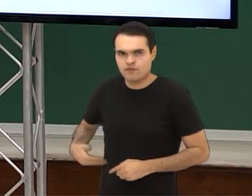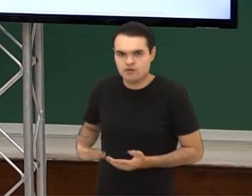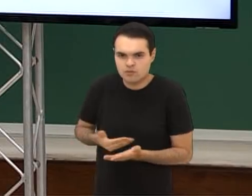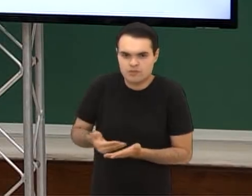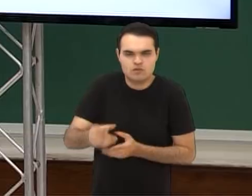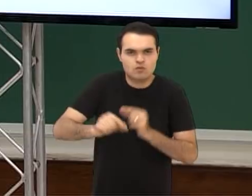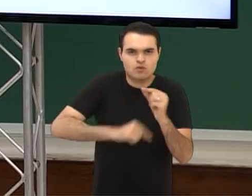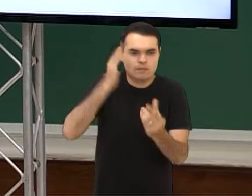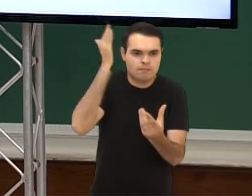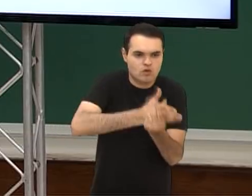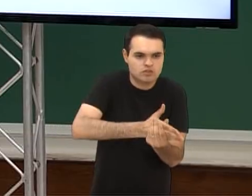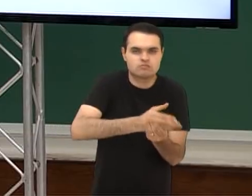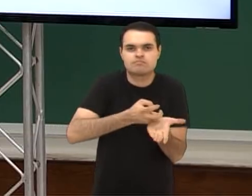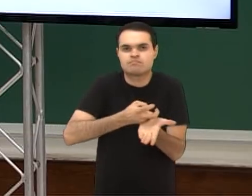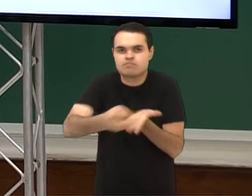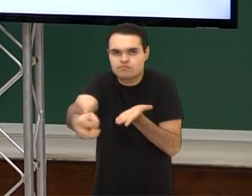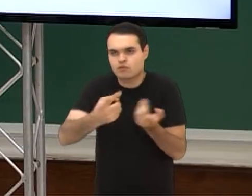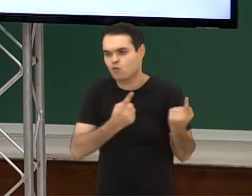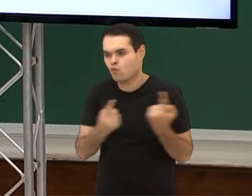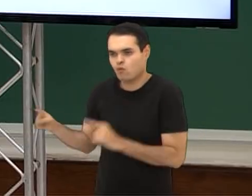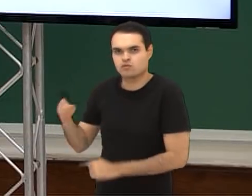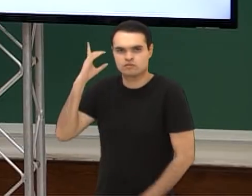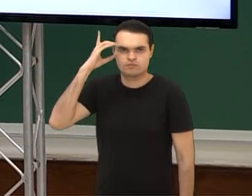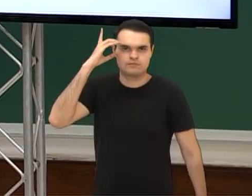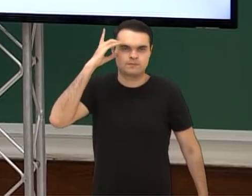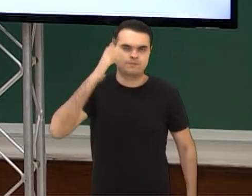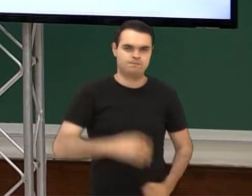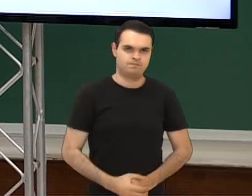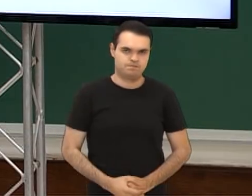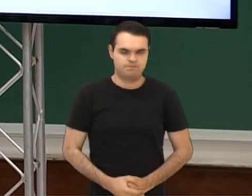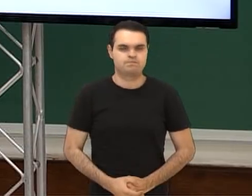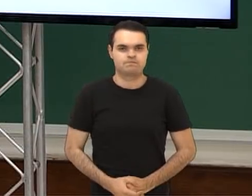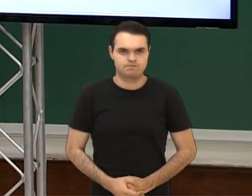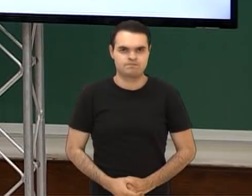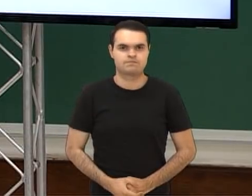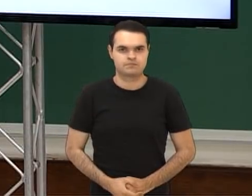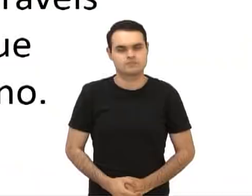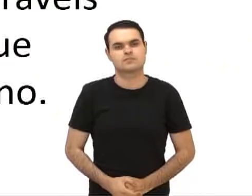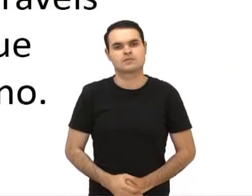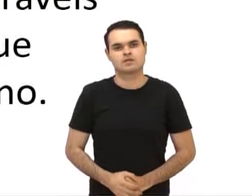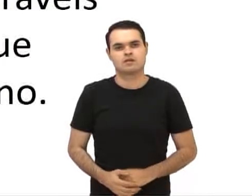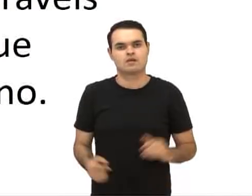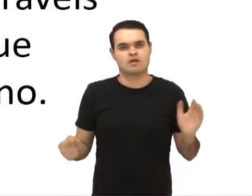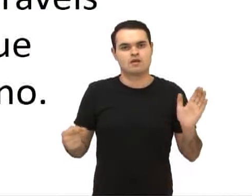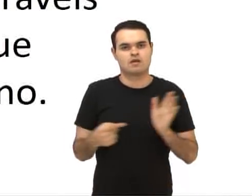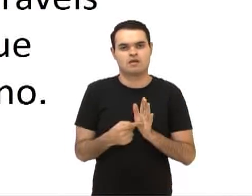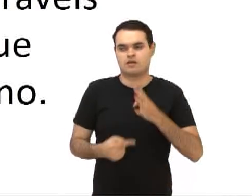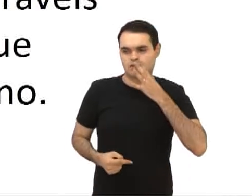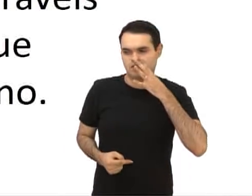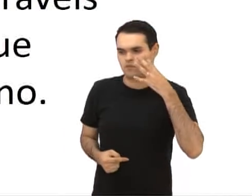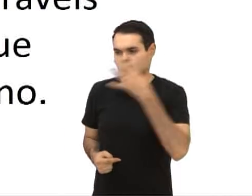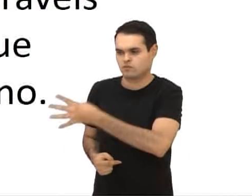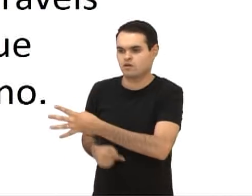num processo de impeachment contra a presidente Dilma Rousseff, acusando ela de crime